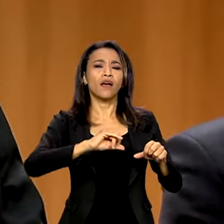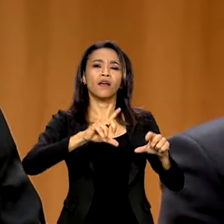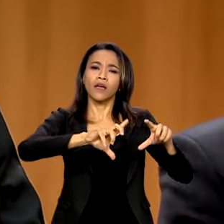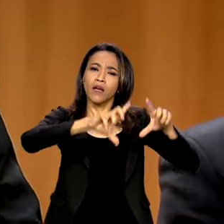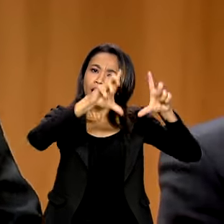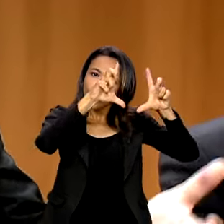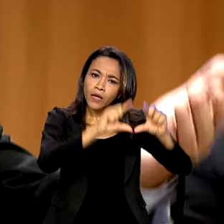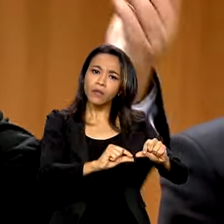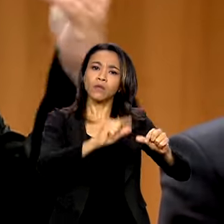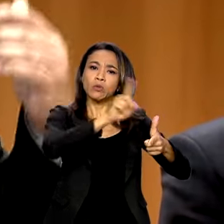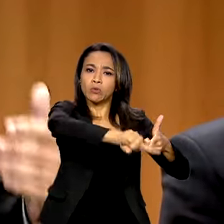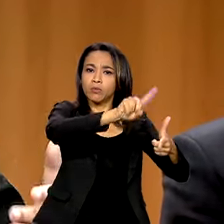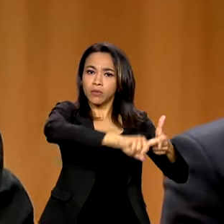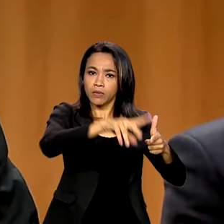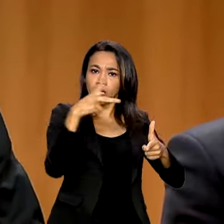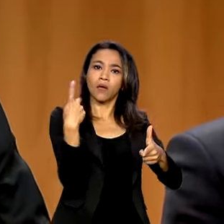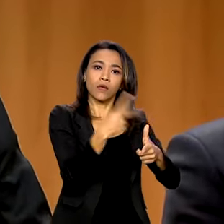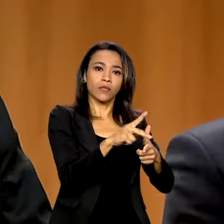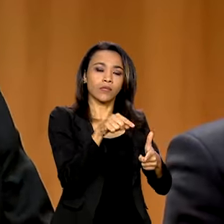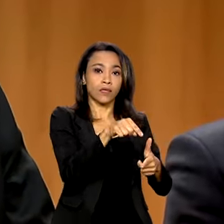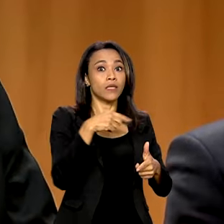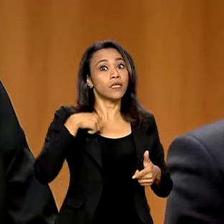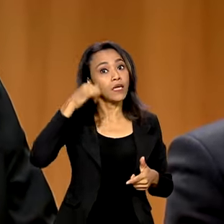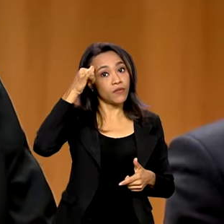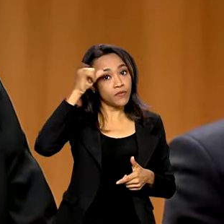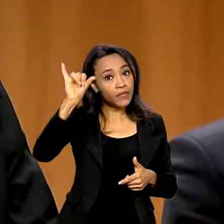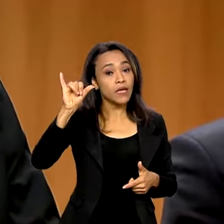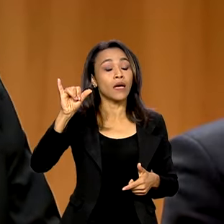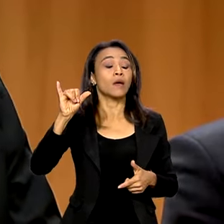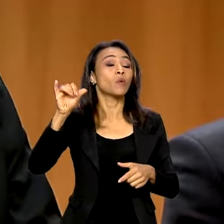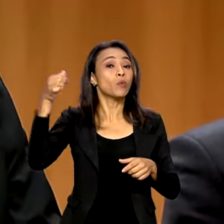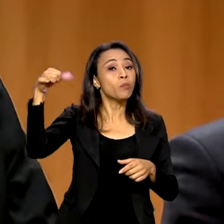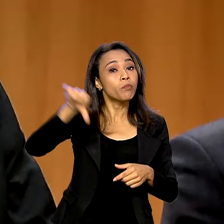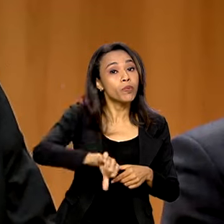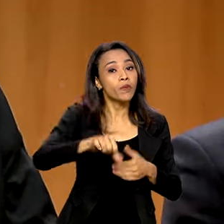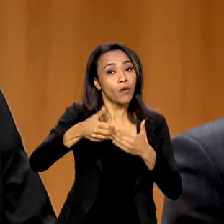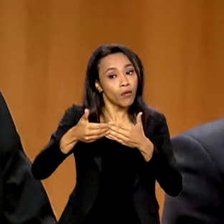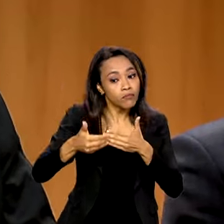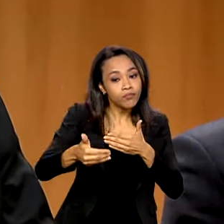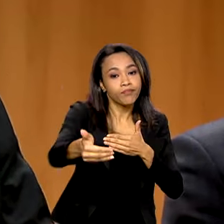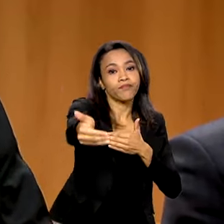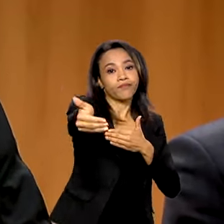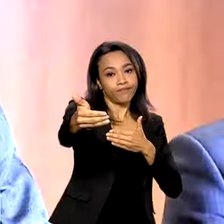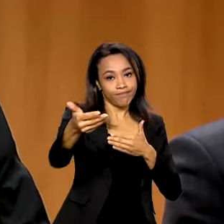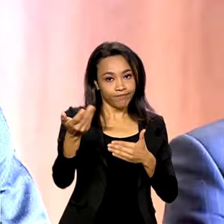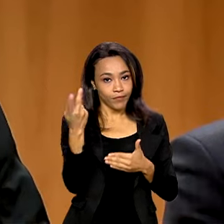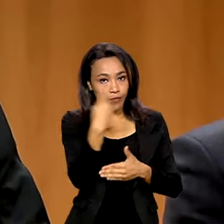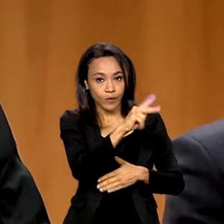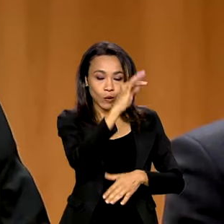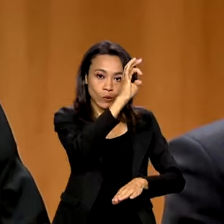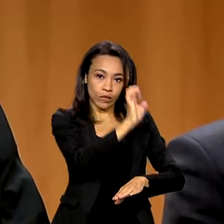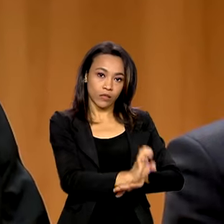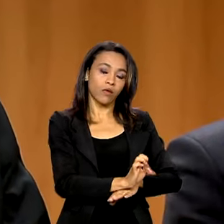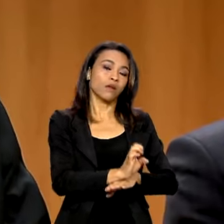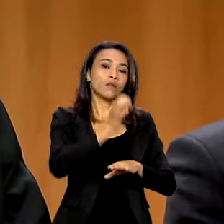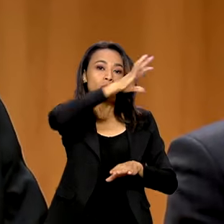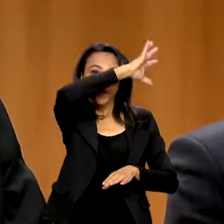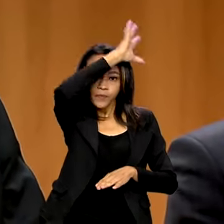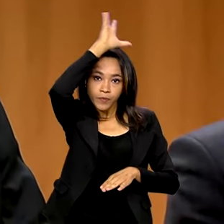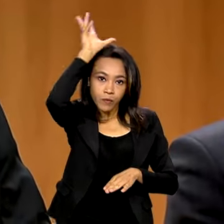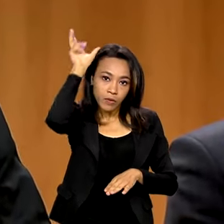segurança pública e a prevenção de uma crise mais aguda na segurança pública do estado do